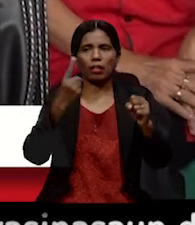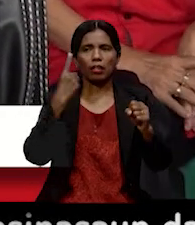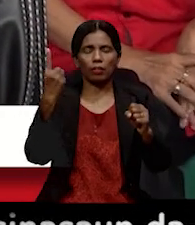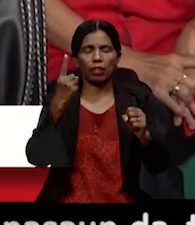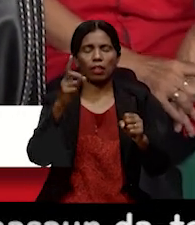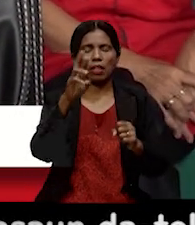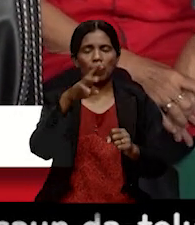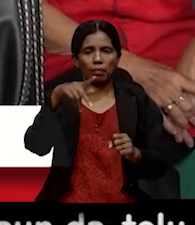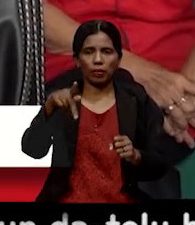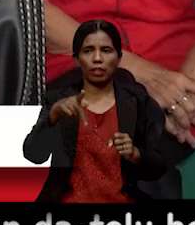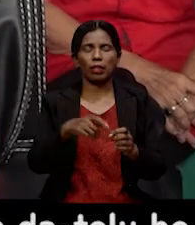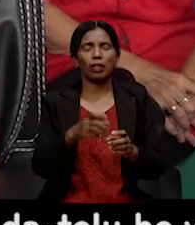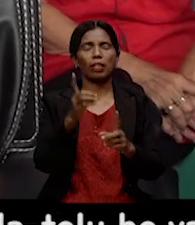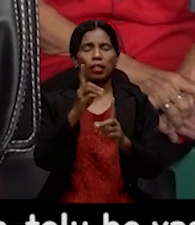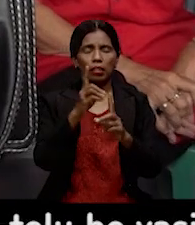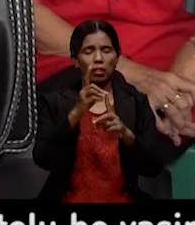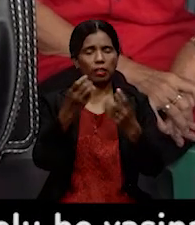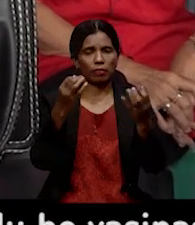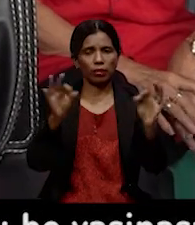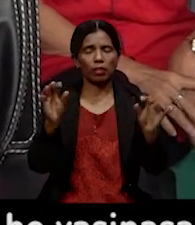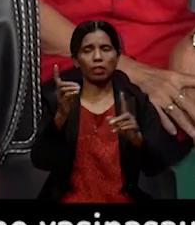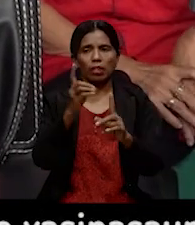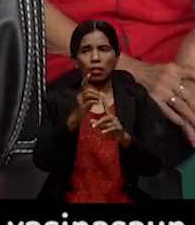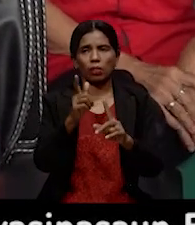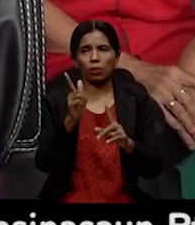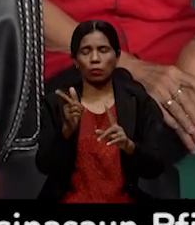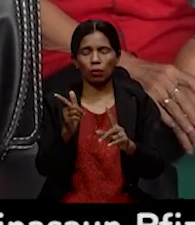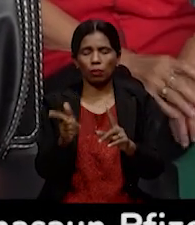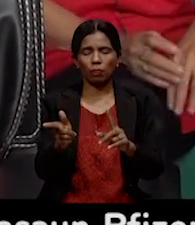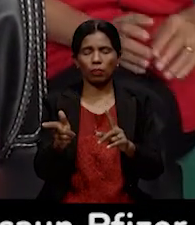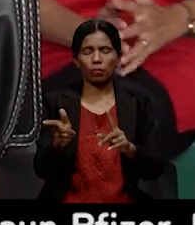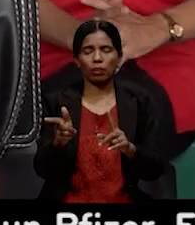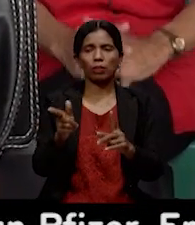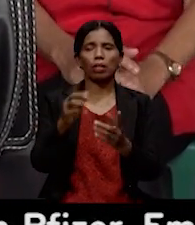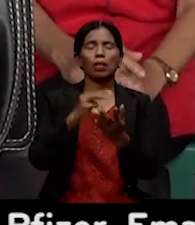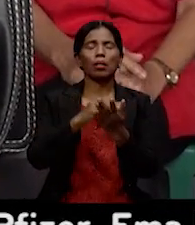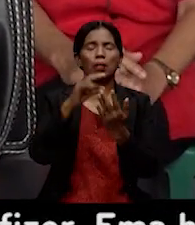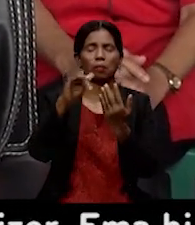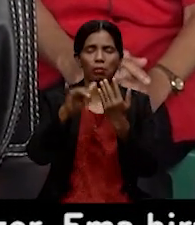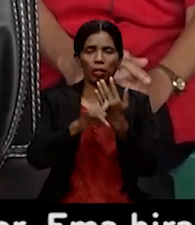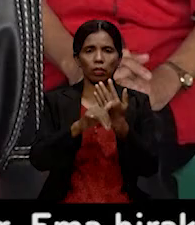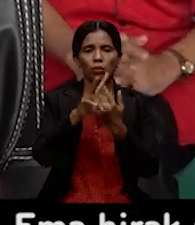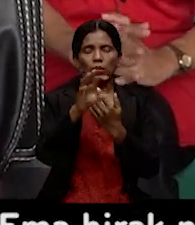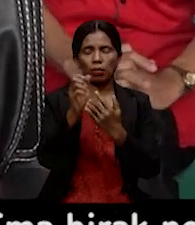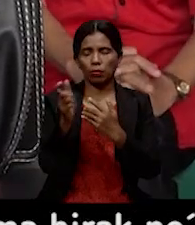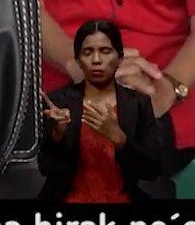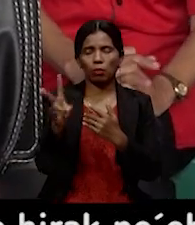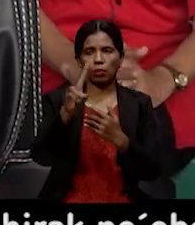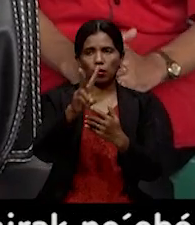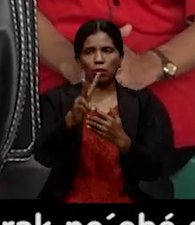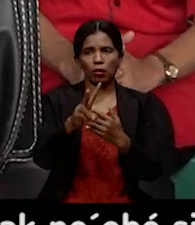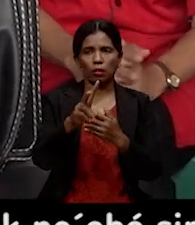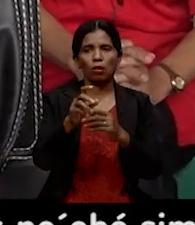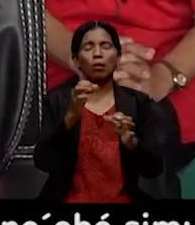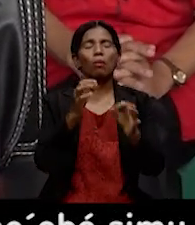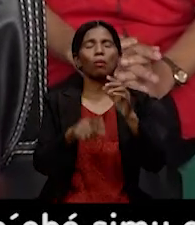mandato ramata ia 20 de maio 2022. Baiera ne povo hili